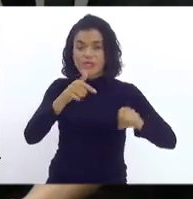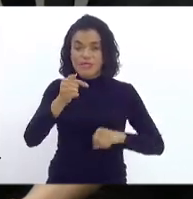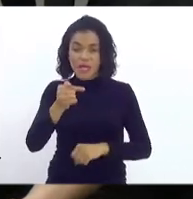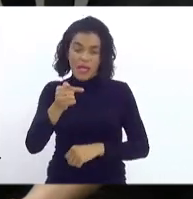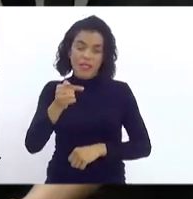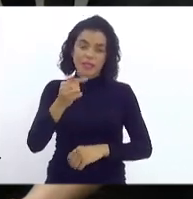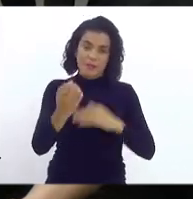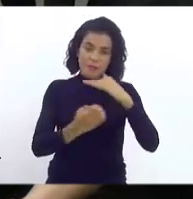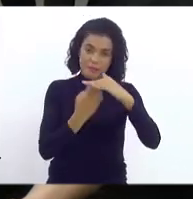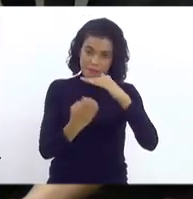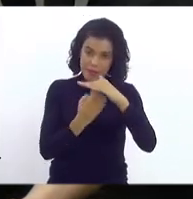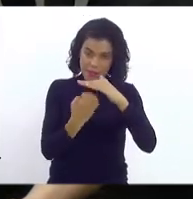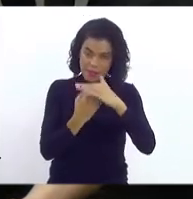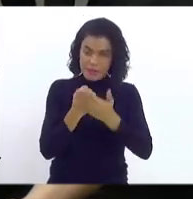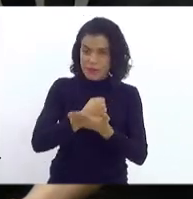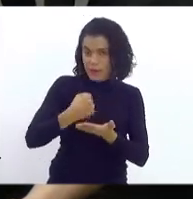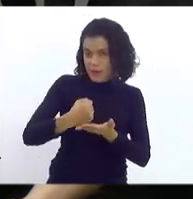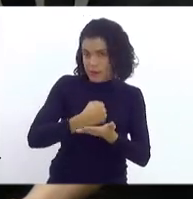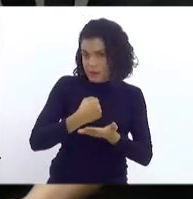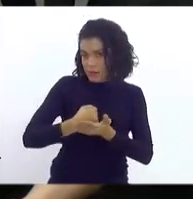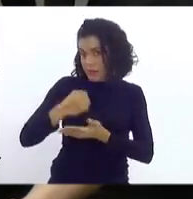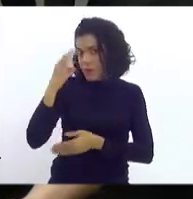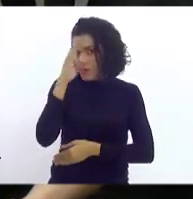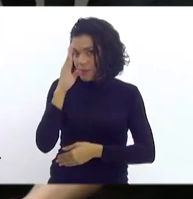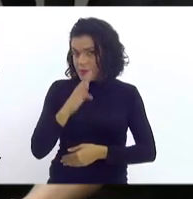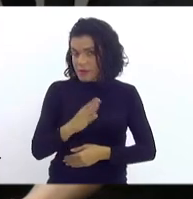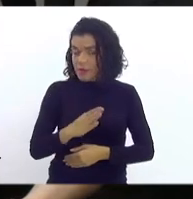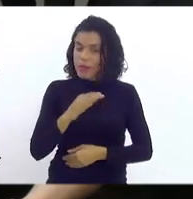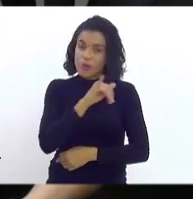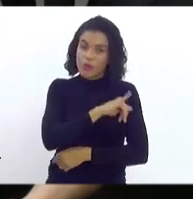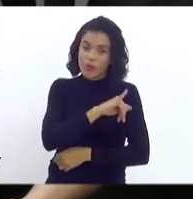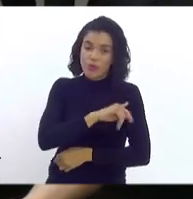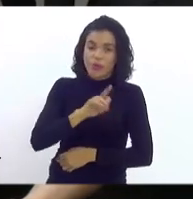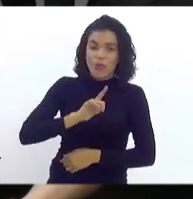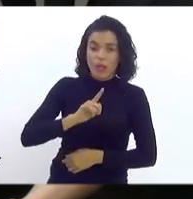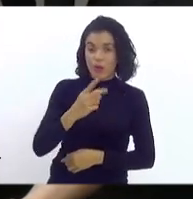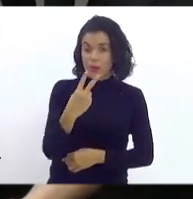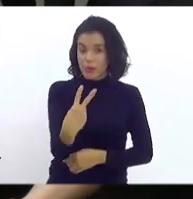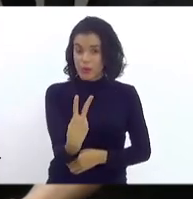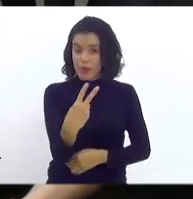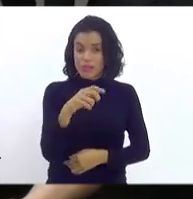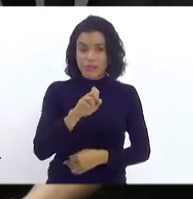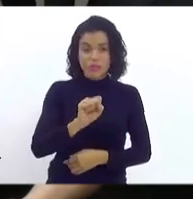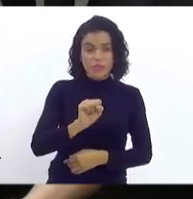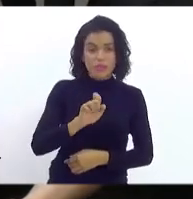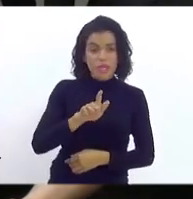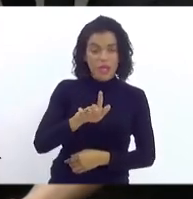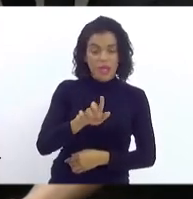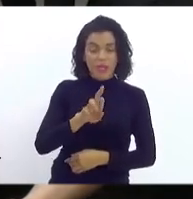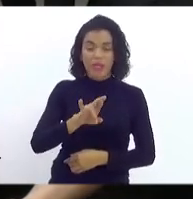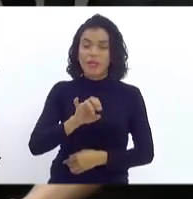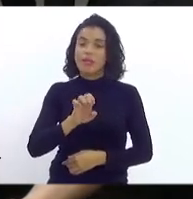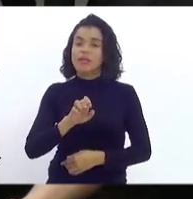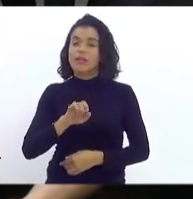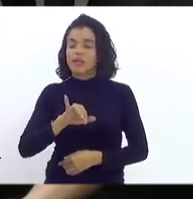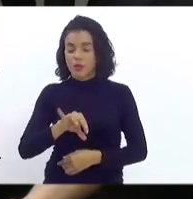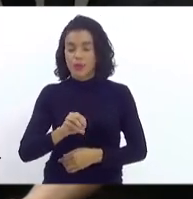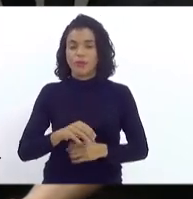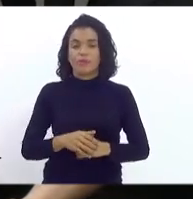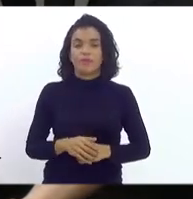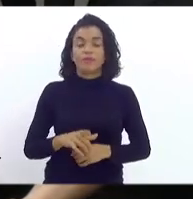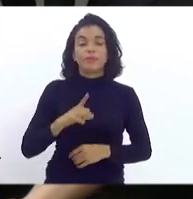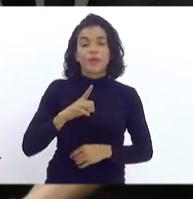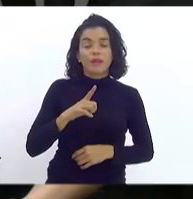de 27 empresas hoje atuando no Brasil, e no Rio de Janeiro nós temos duas, a SEG e a SEG Rio. Depois temos